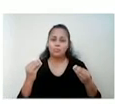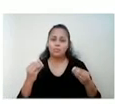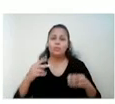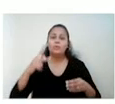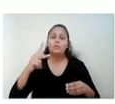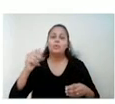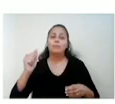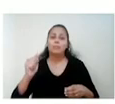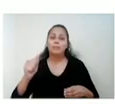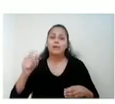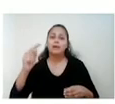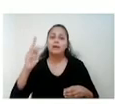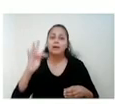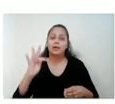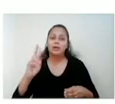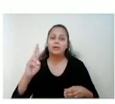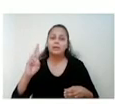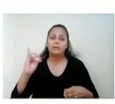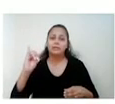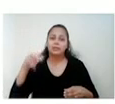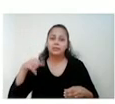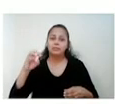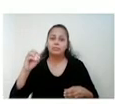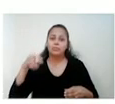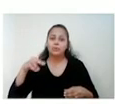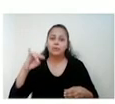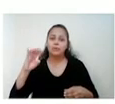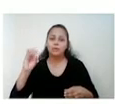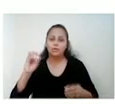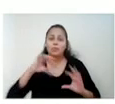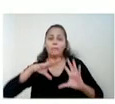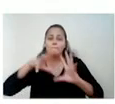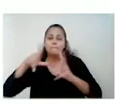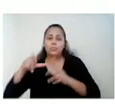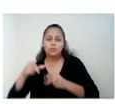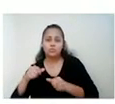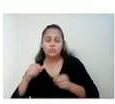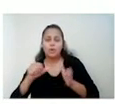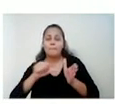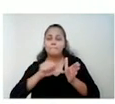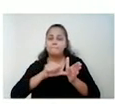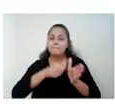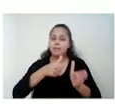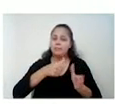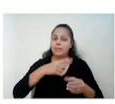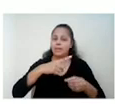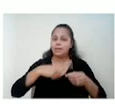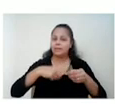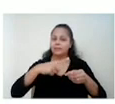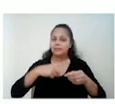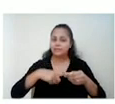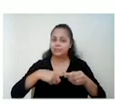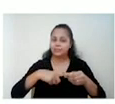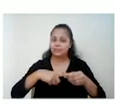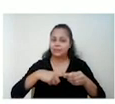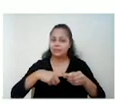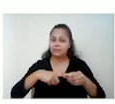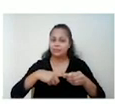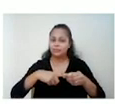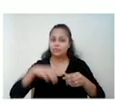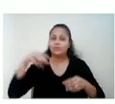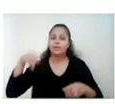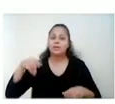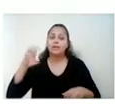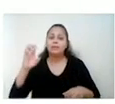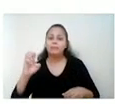da humanidade. Ok? Então, essa primeira cidade, né, Carcassonne, é uma cidade medieval